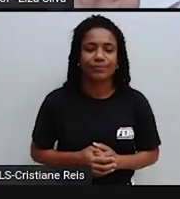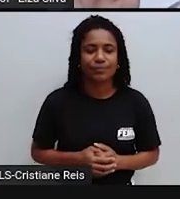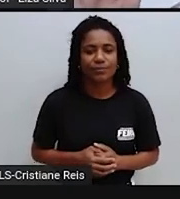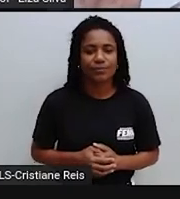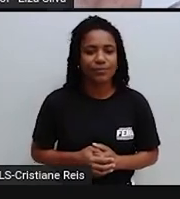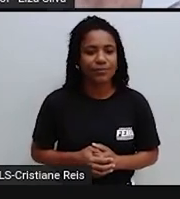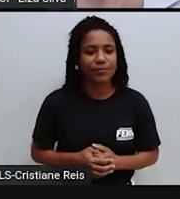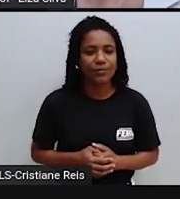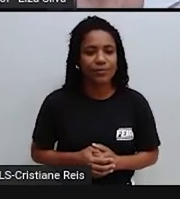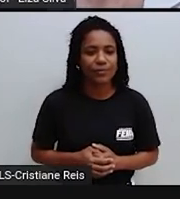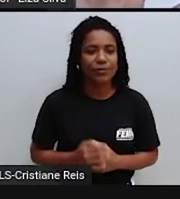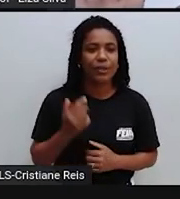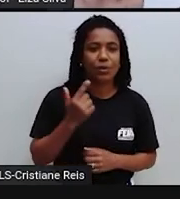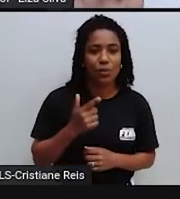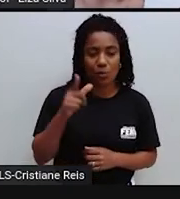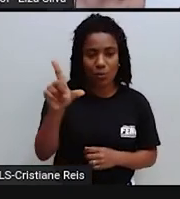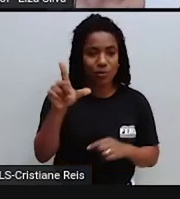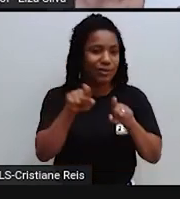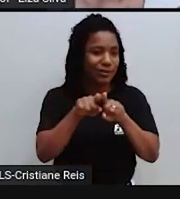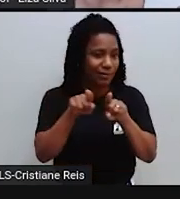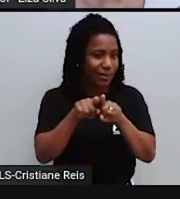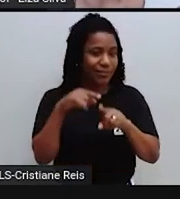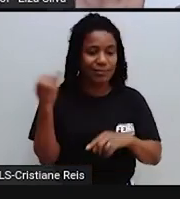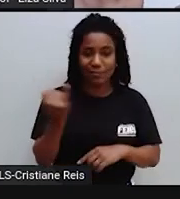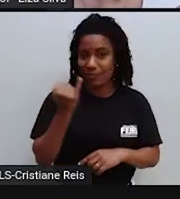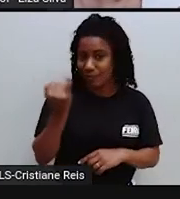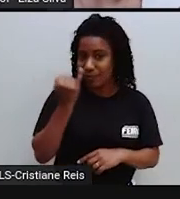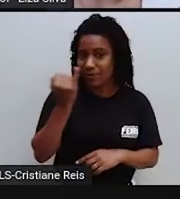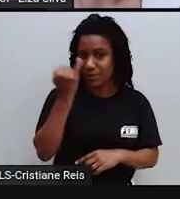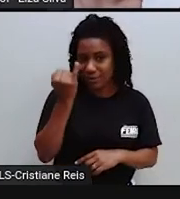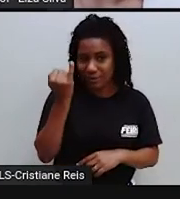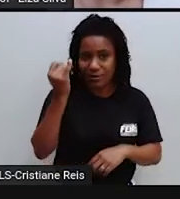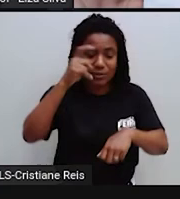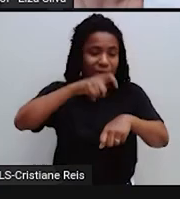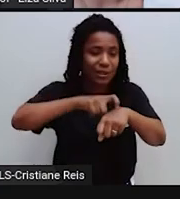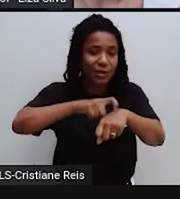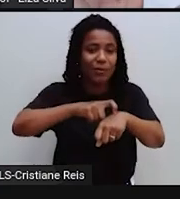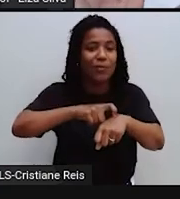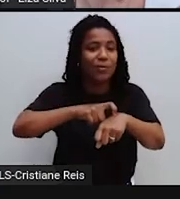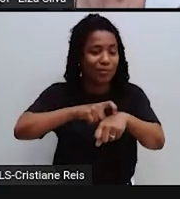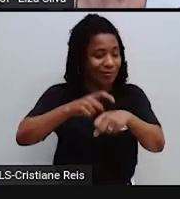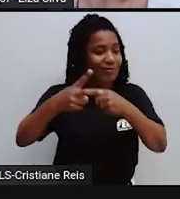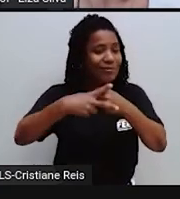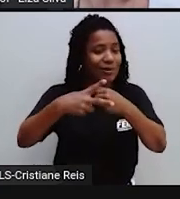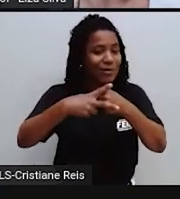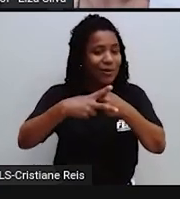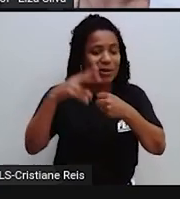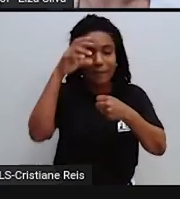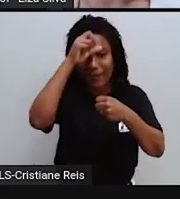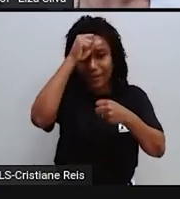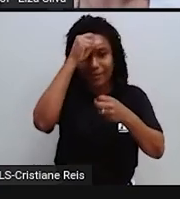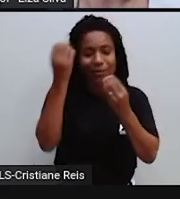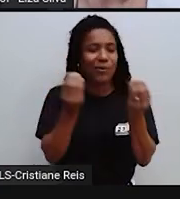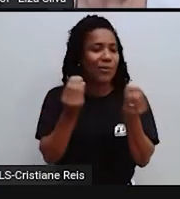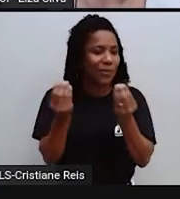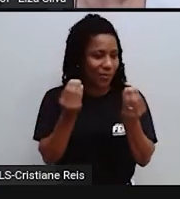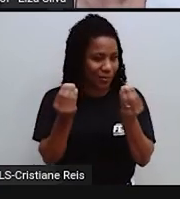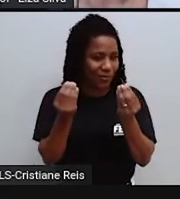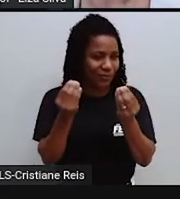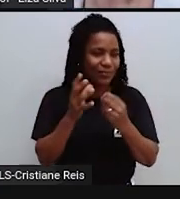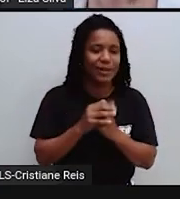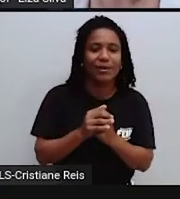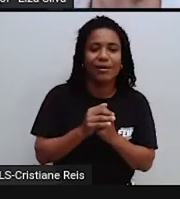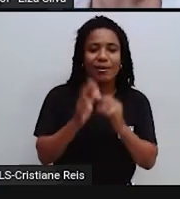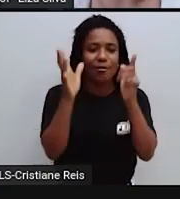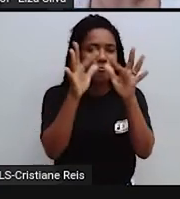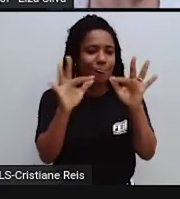Outra coisa que a gente precisa aprender em relação a este tempo verbal é como nós construímos